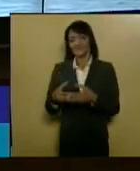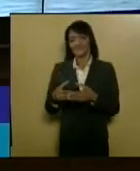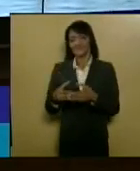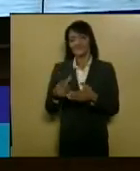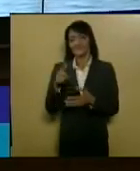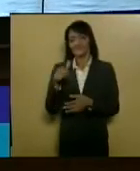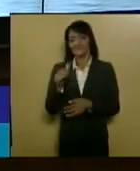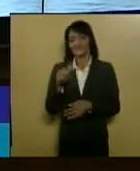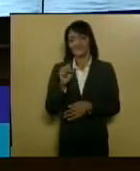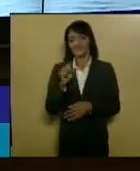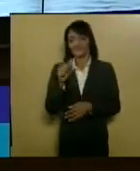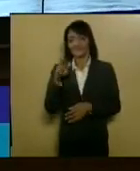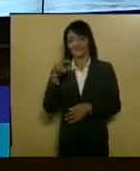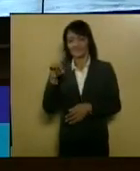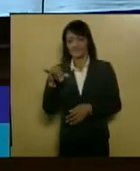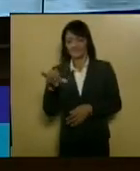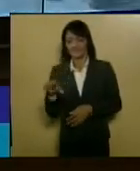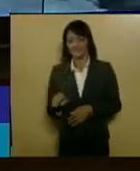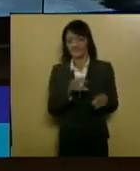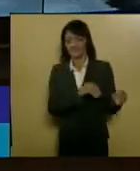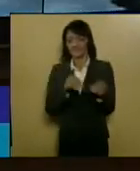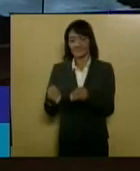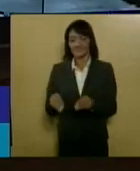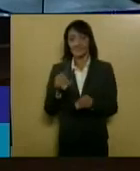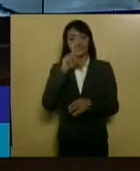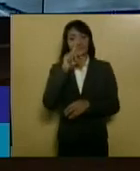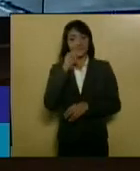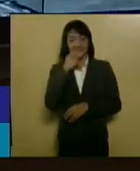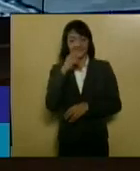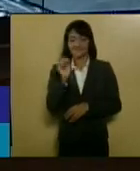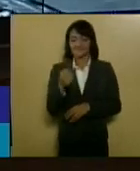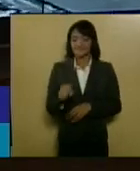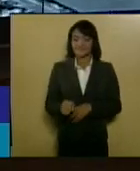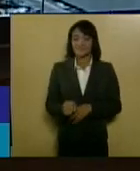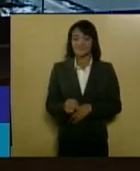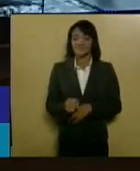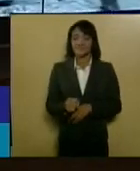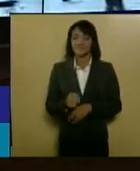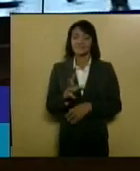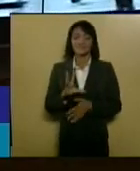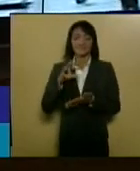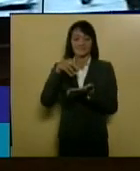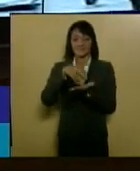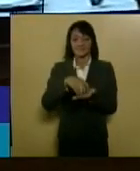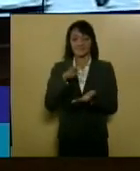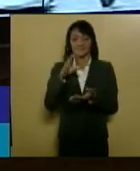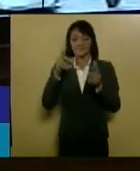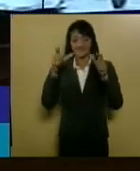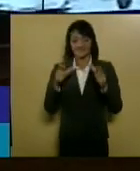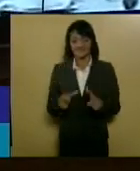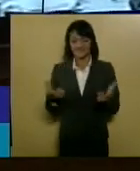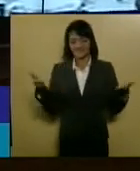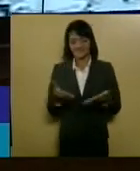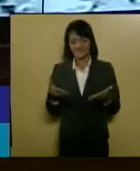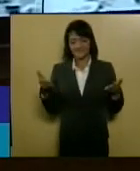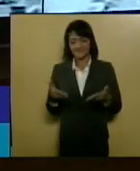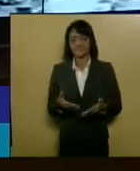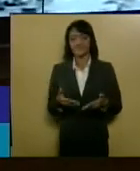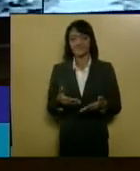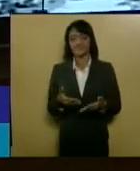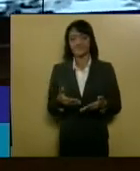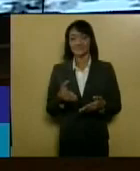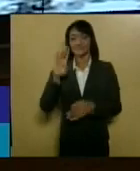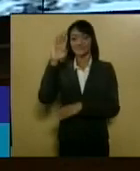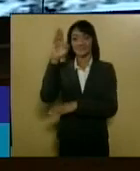foi transferido para a cidade de Aracaju, Sergipe. Ocupou inicialmente as instalações hoje desativadas do